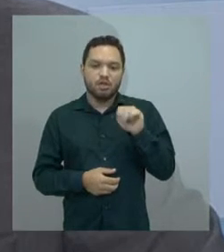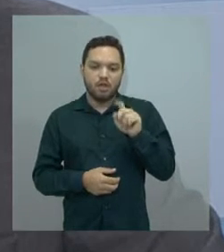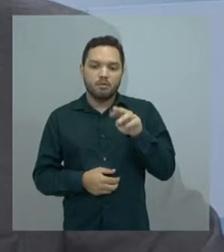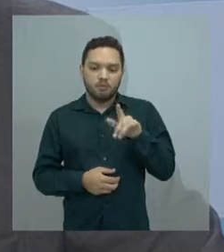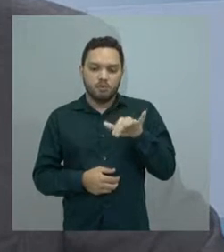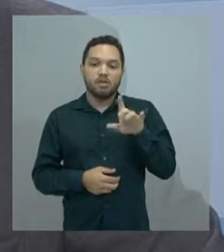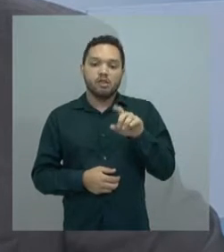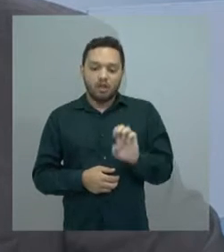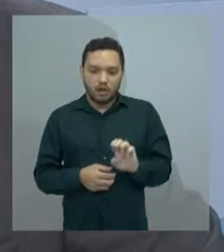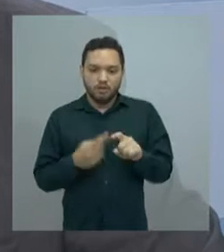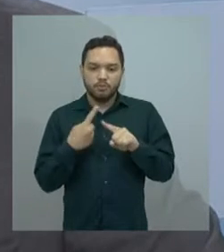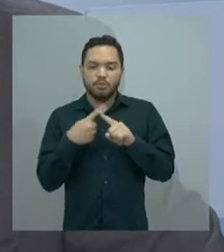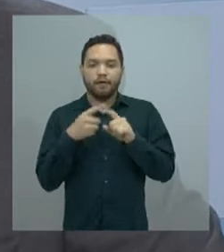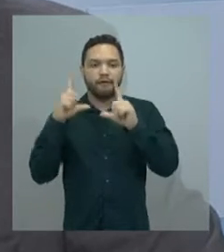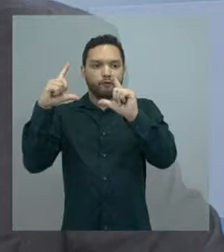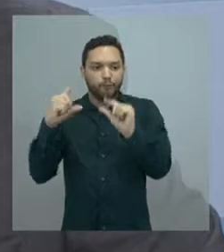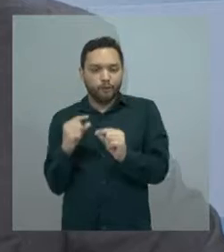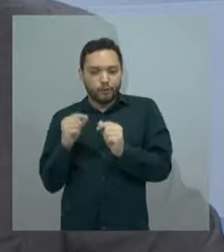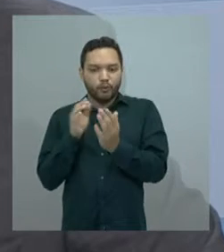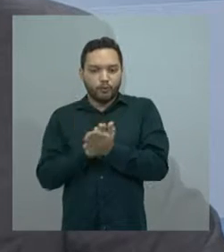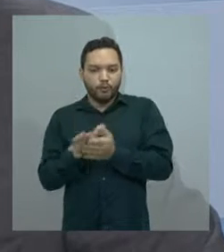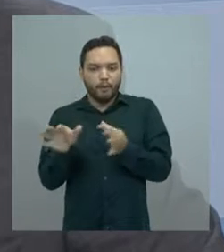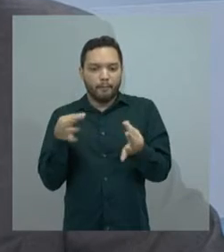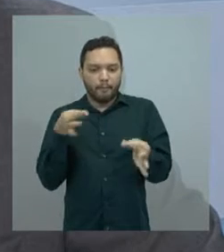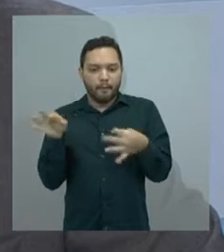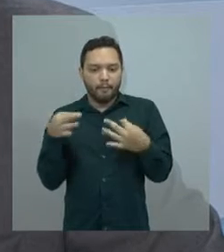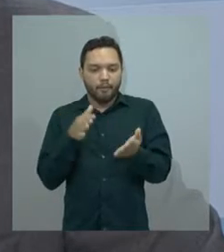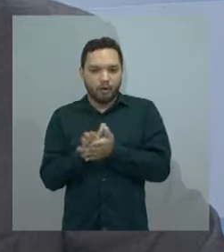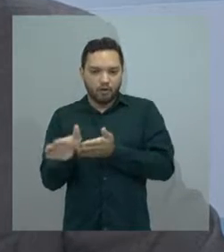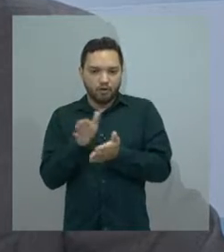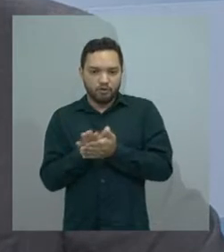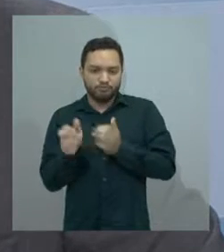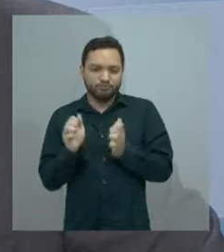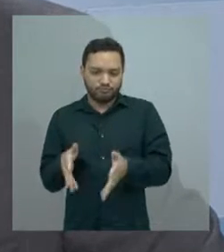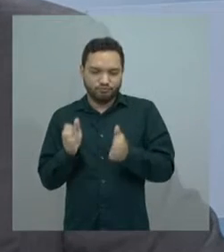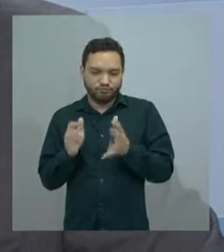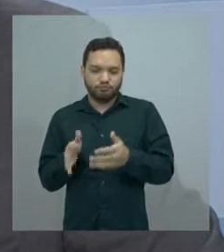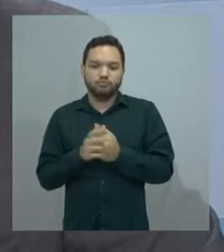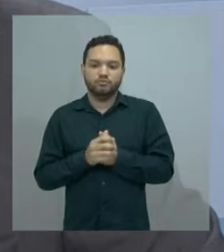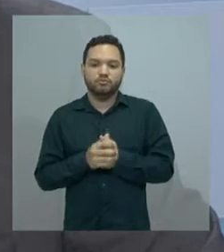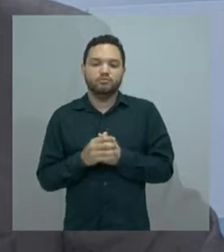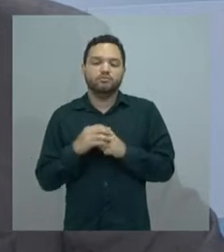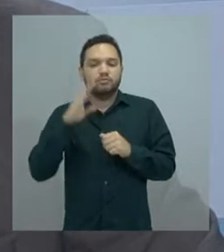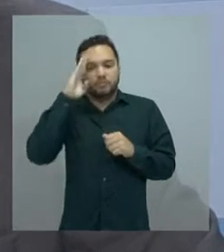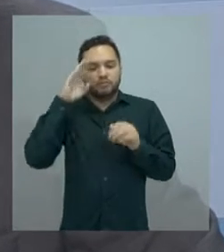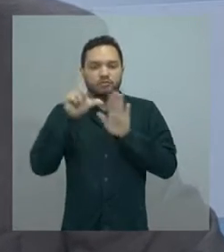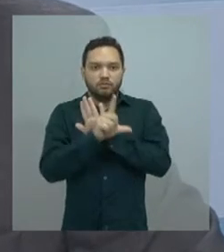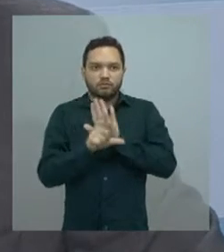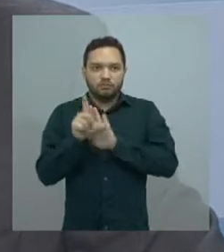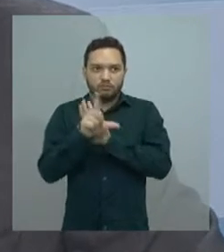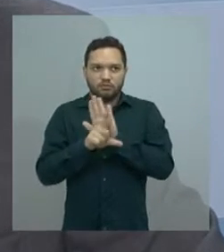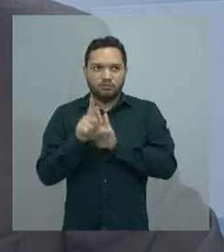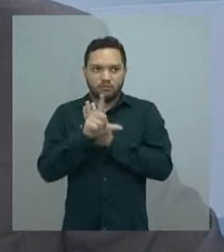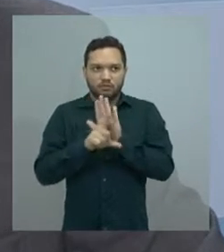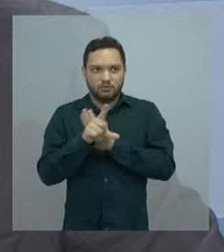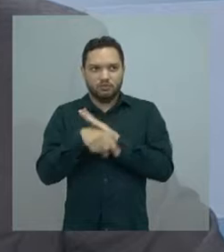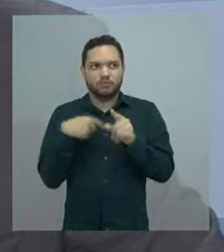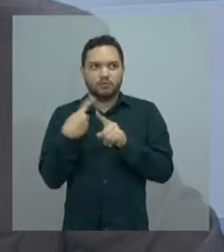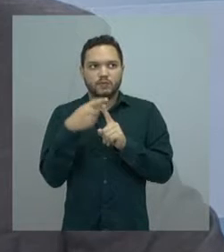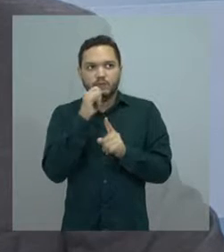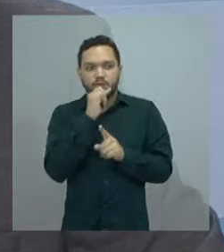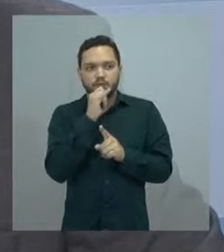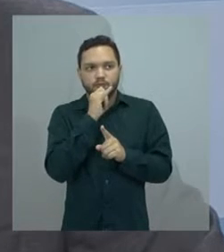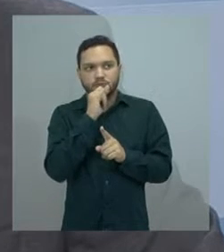Diminuir as tiragens impressas, principalmente no que diz respeito à legislação. Você sabe que um processo